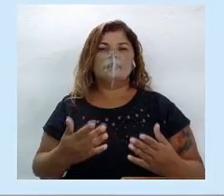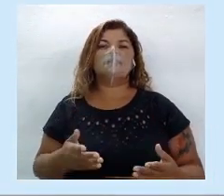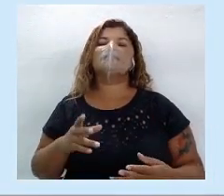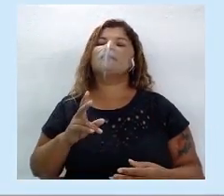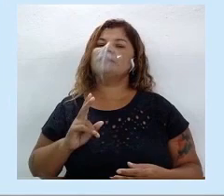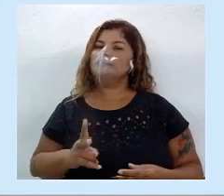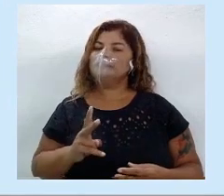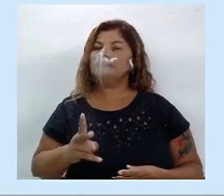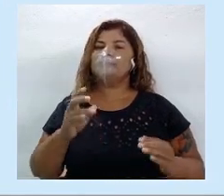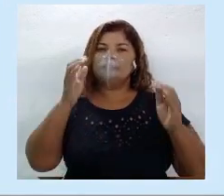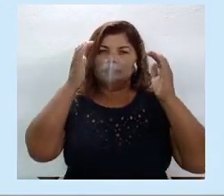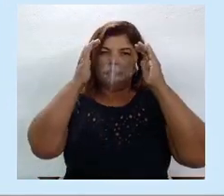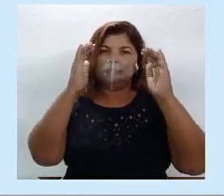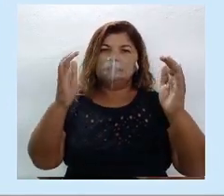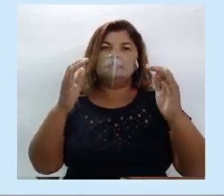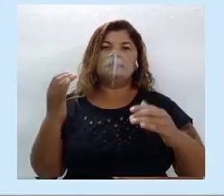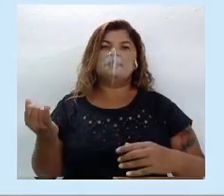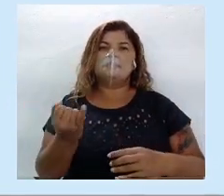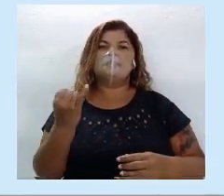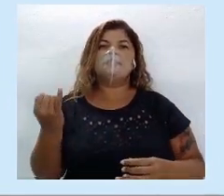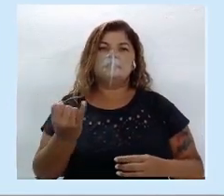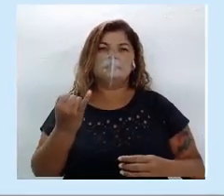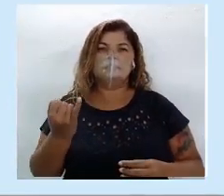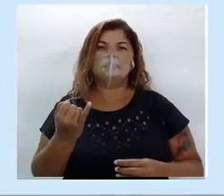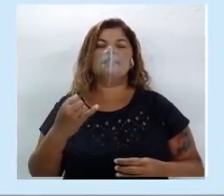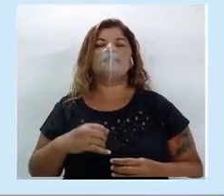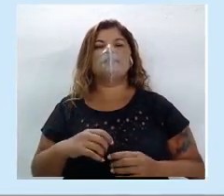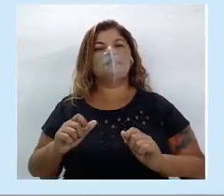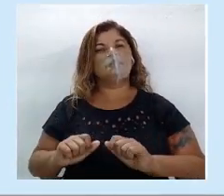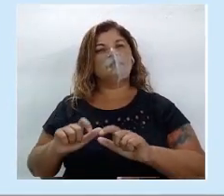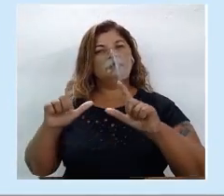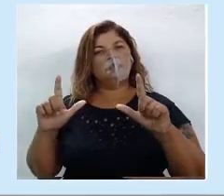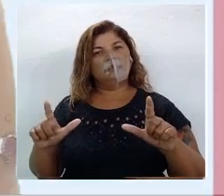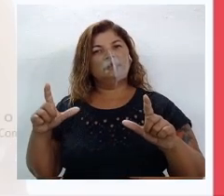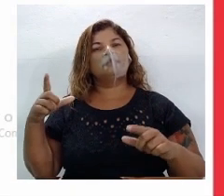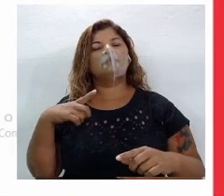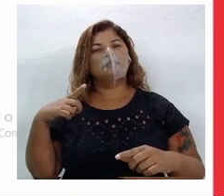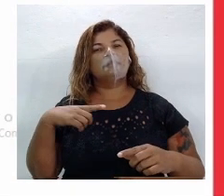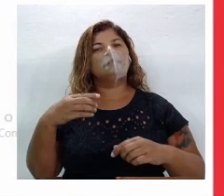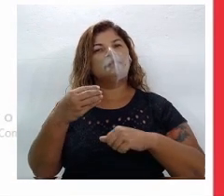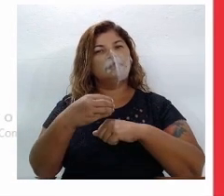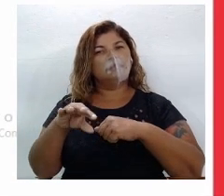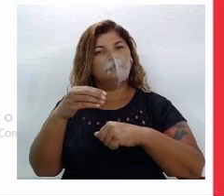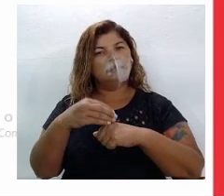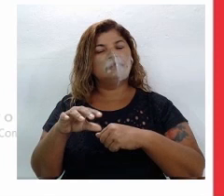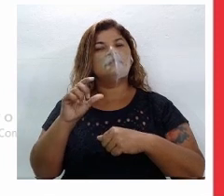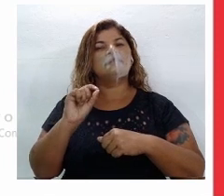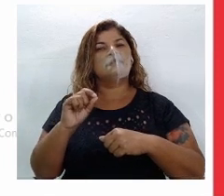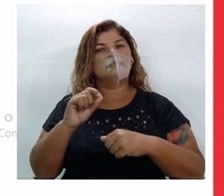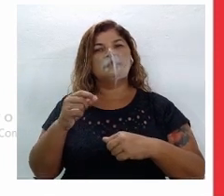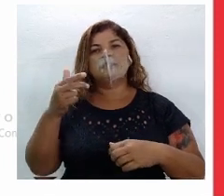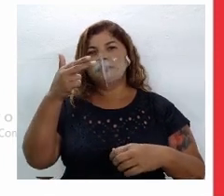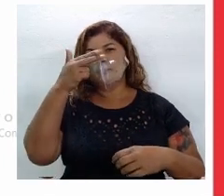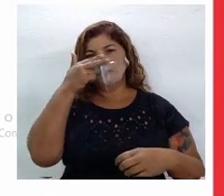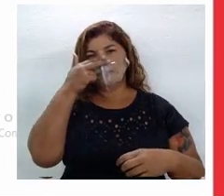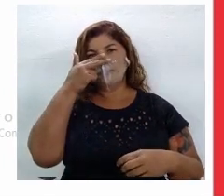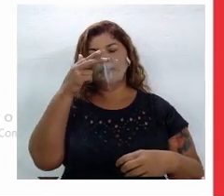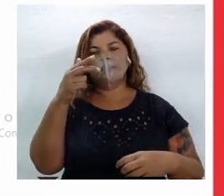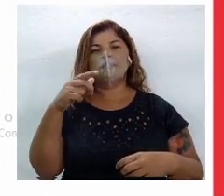Vamos adiante, então sempre isso, o respeito. Na tela, nós temos as seguintes informações.